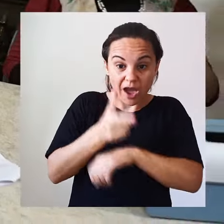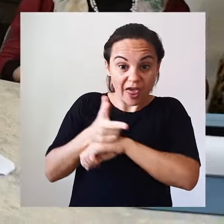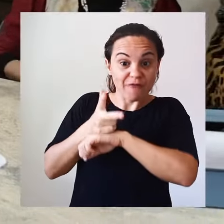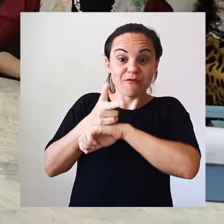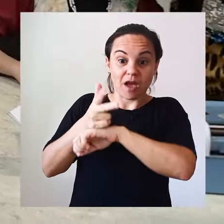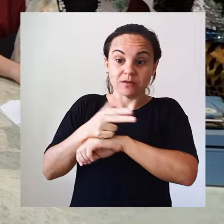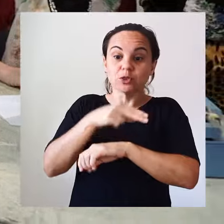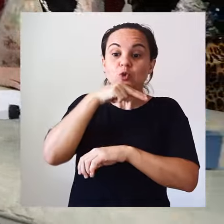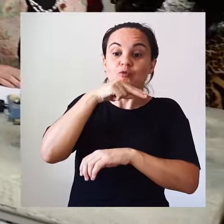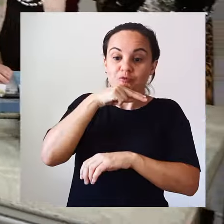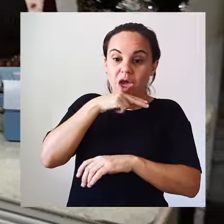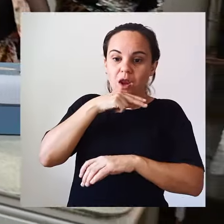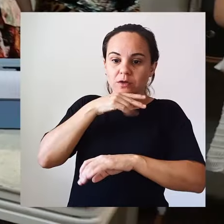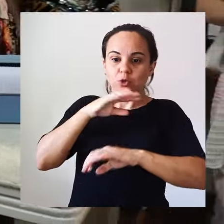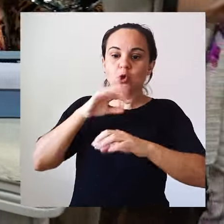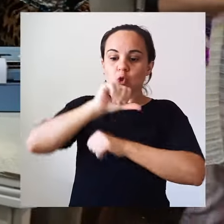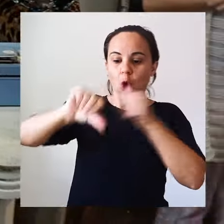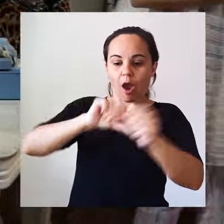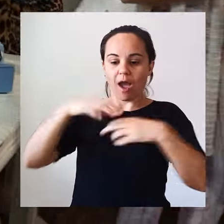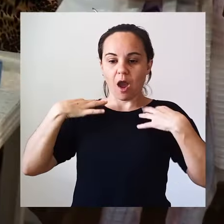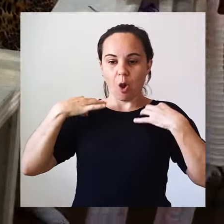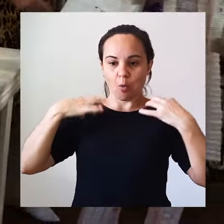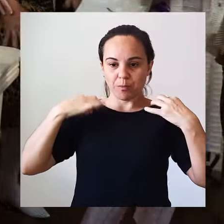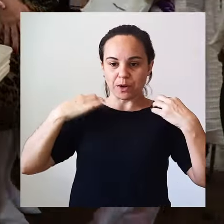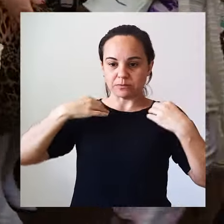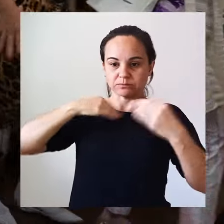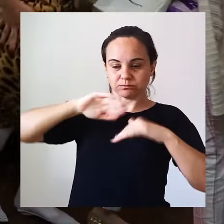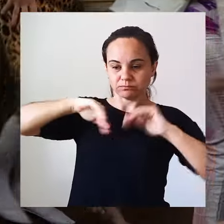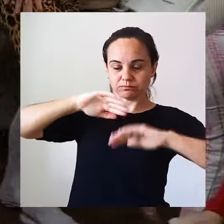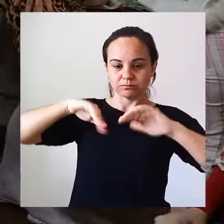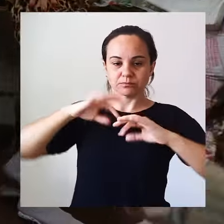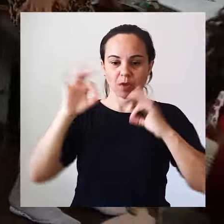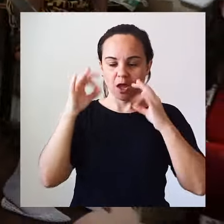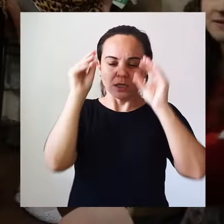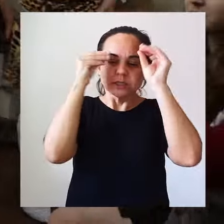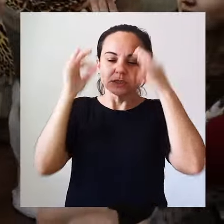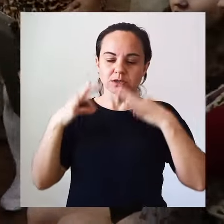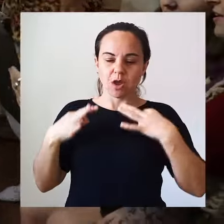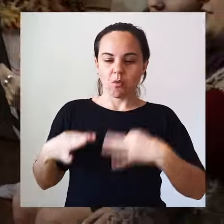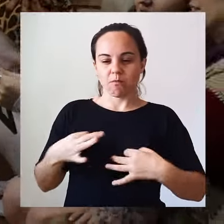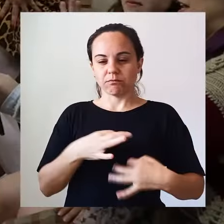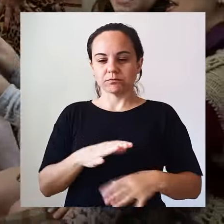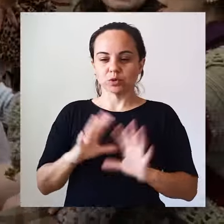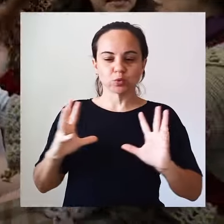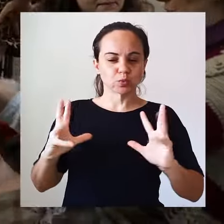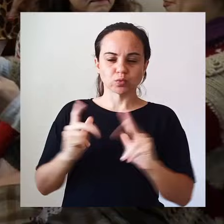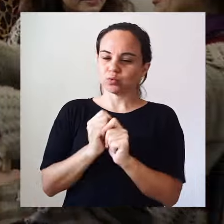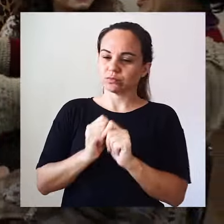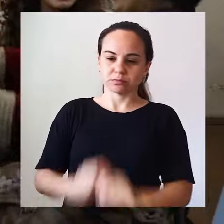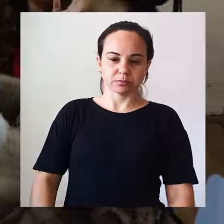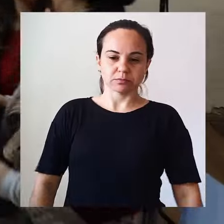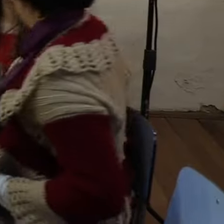botar os figurinos. Ah, aí tu podia me emprestar. Eu olhava no pinha, baixinha. Eu olhava no pinha, baixinha.